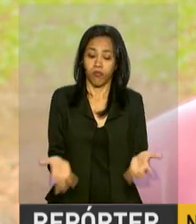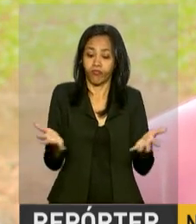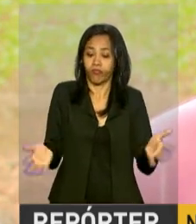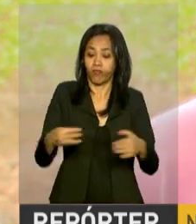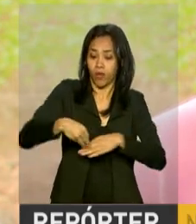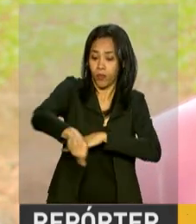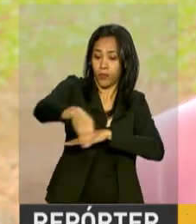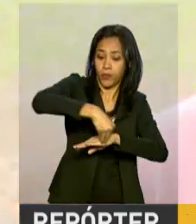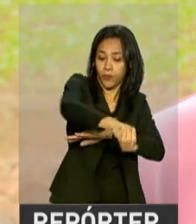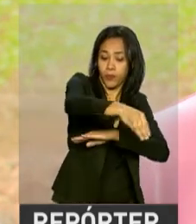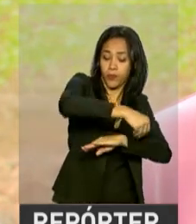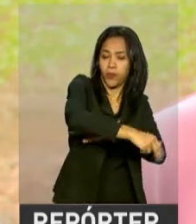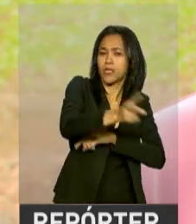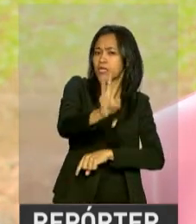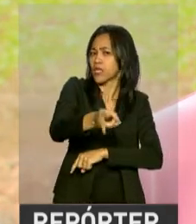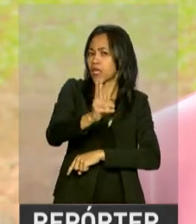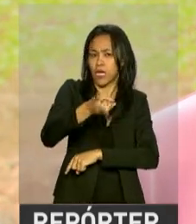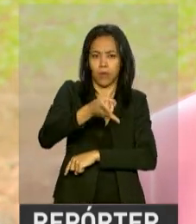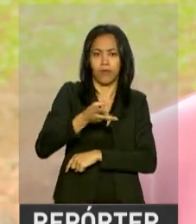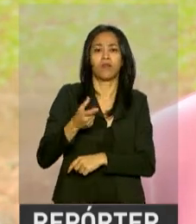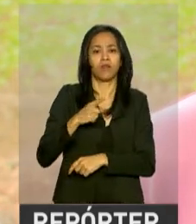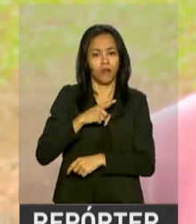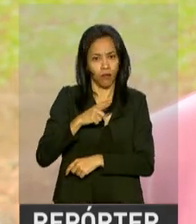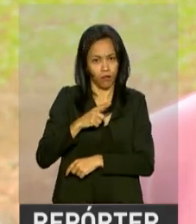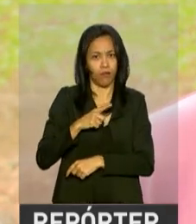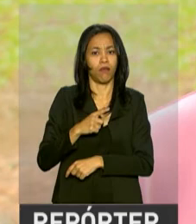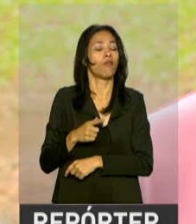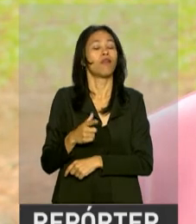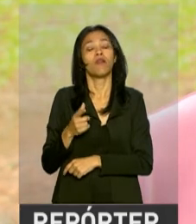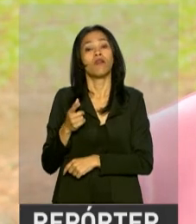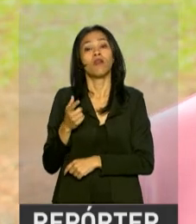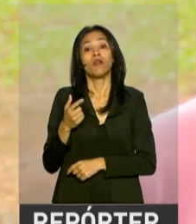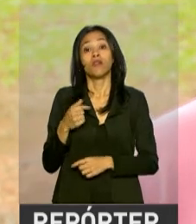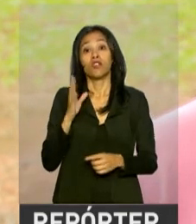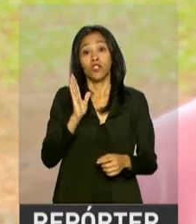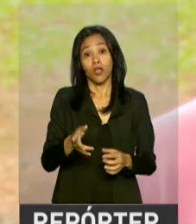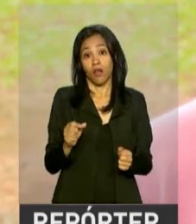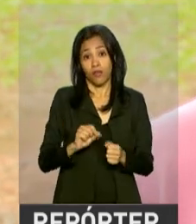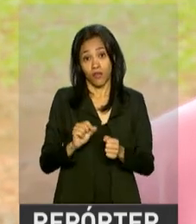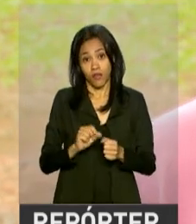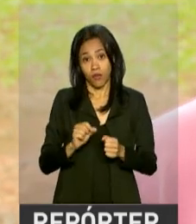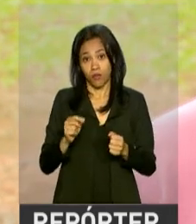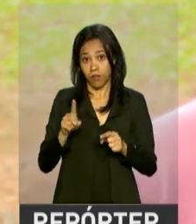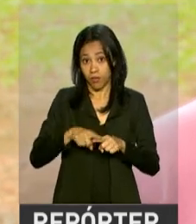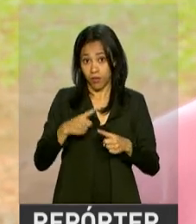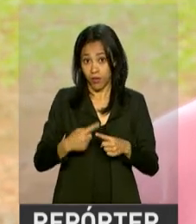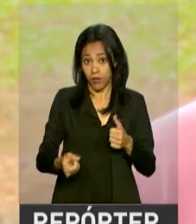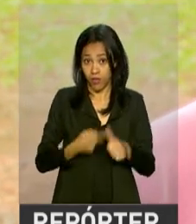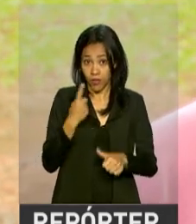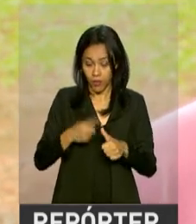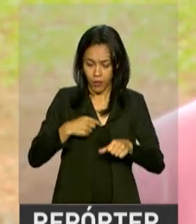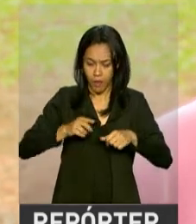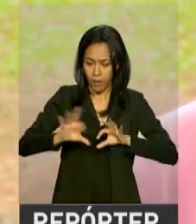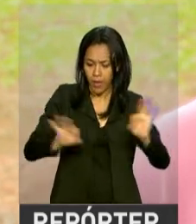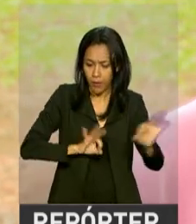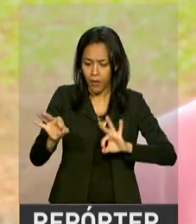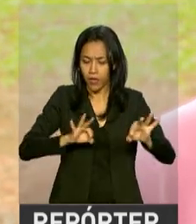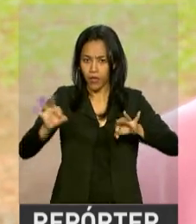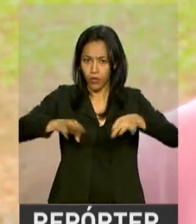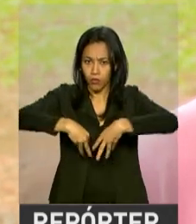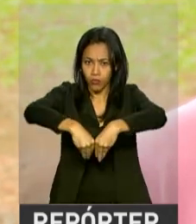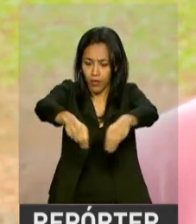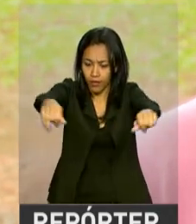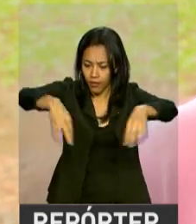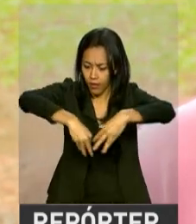pega o custeio agrícola a gente vem fazendo a correção de solo rotação de culturas busca-se